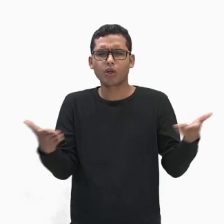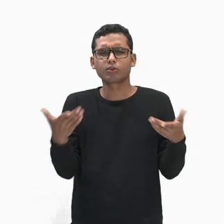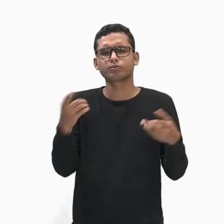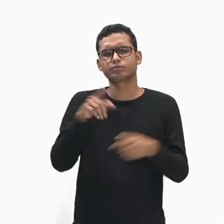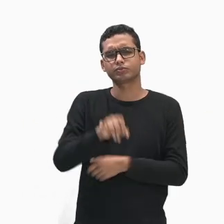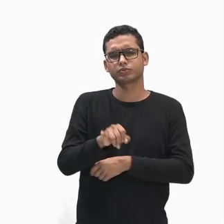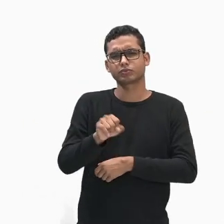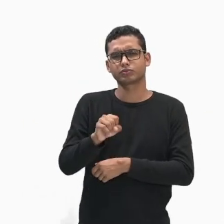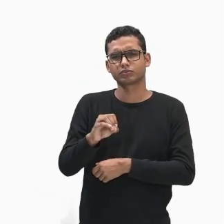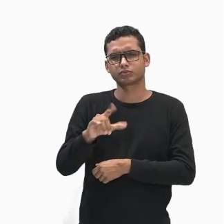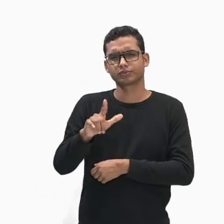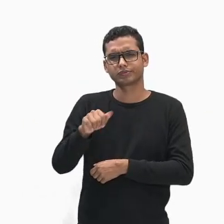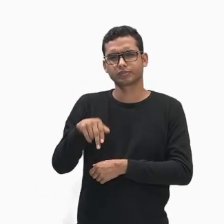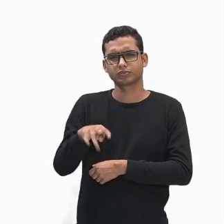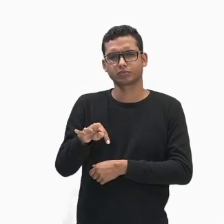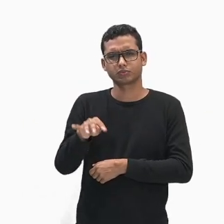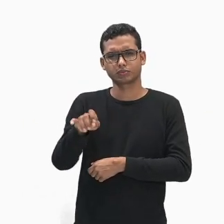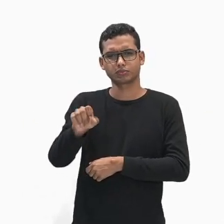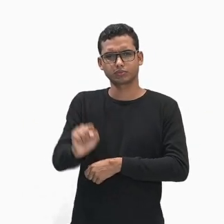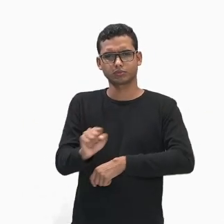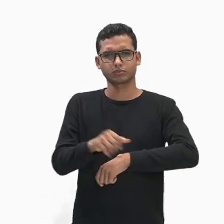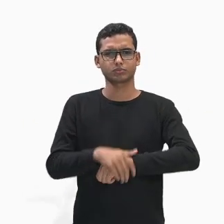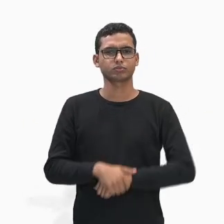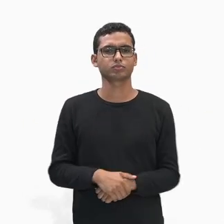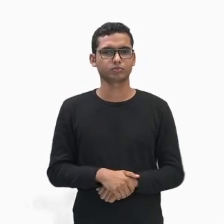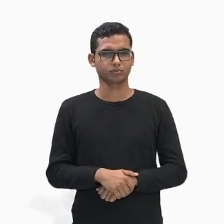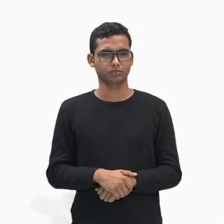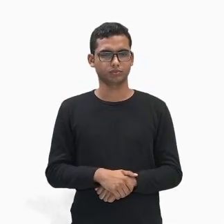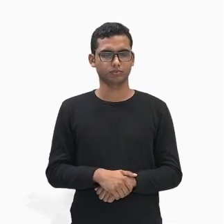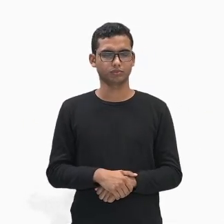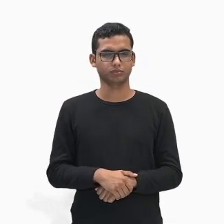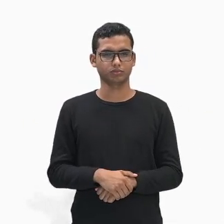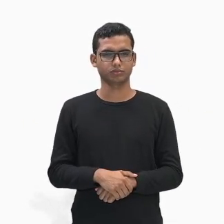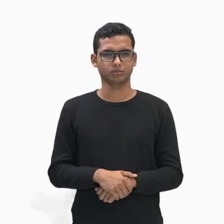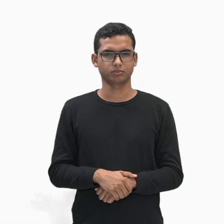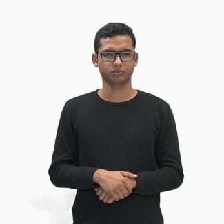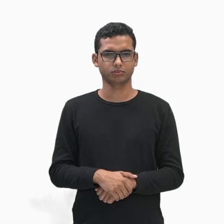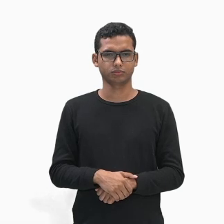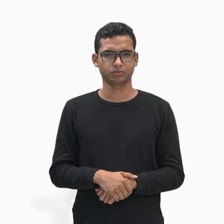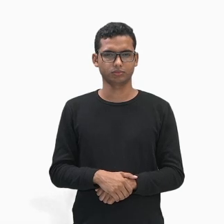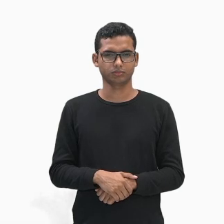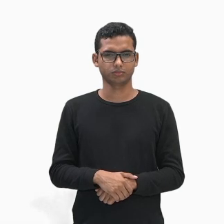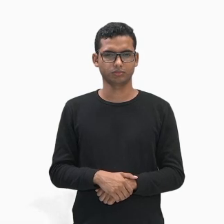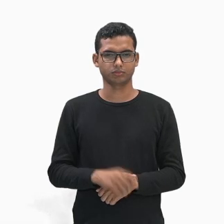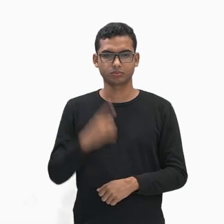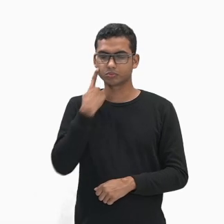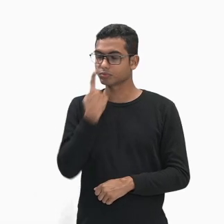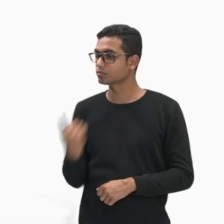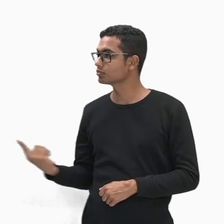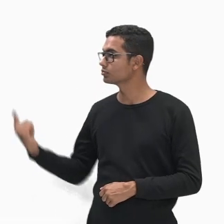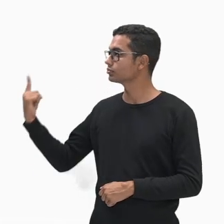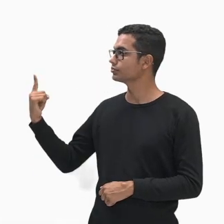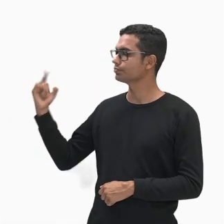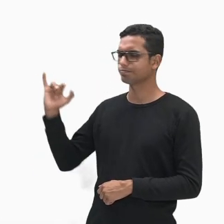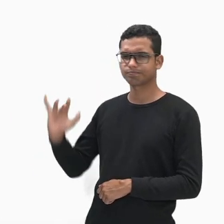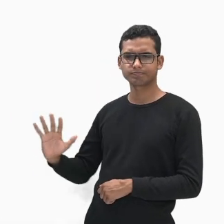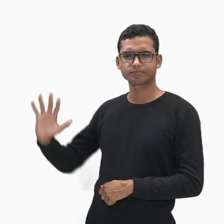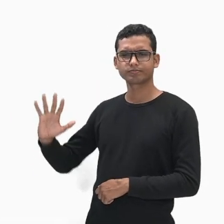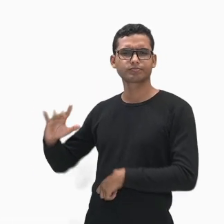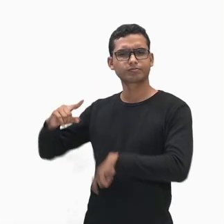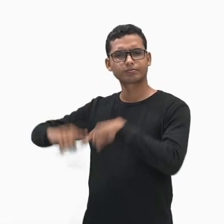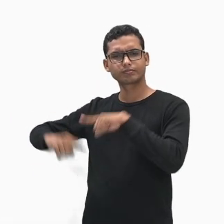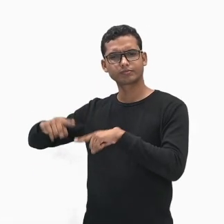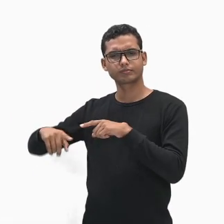Vejam aí comigo. Os isolantes, nós temos aí, ó, como temos essas imagens,